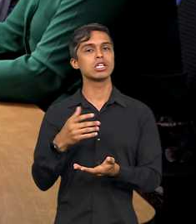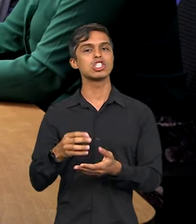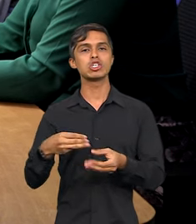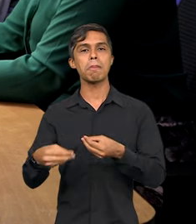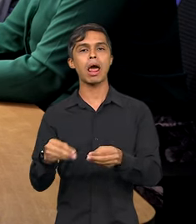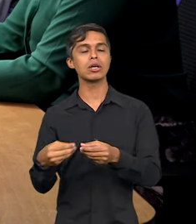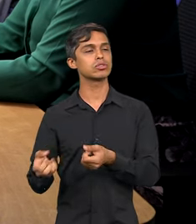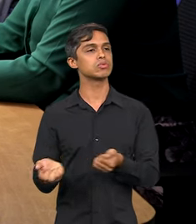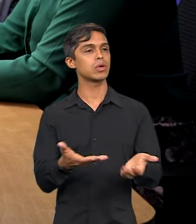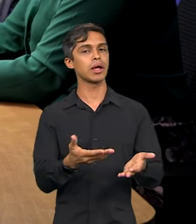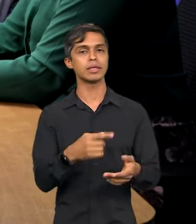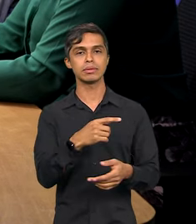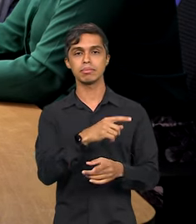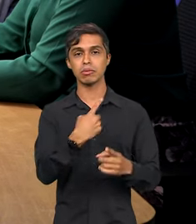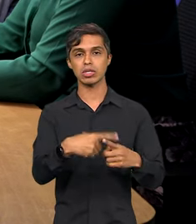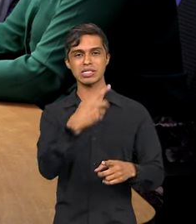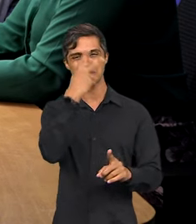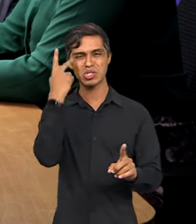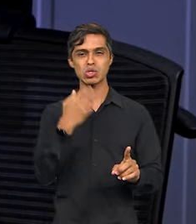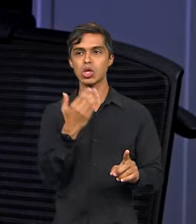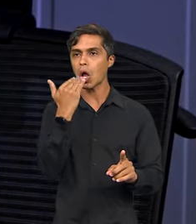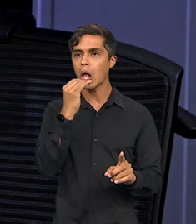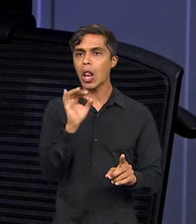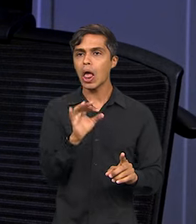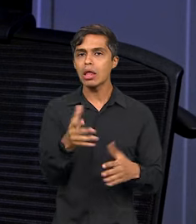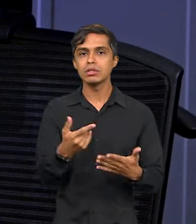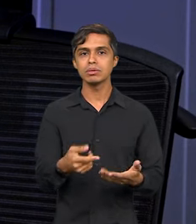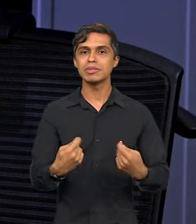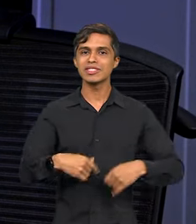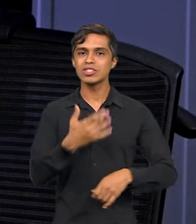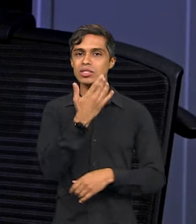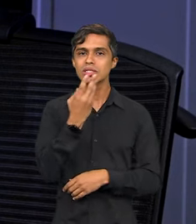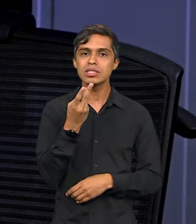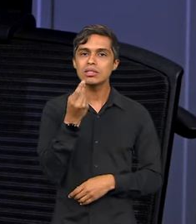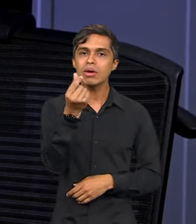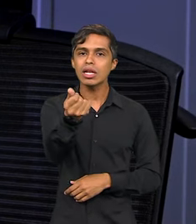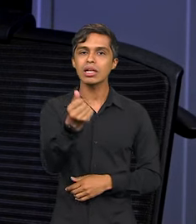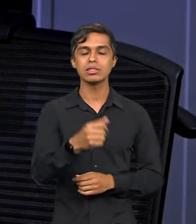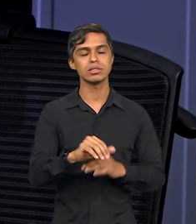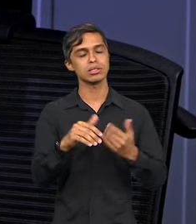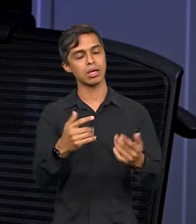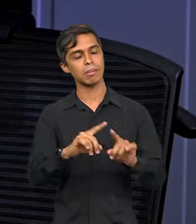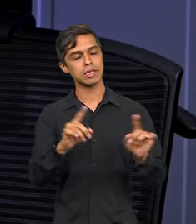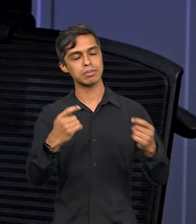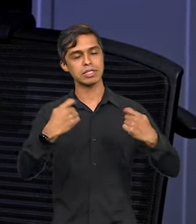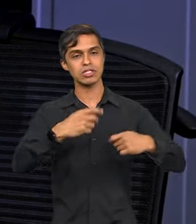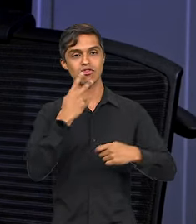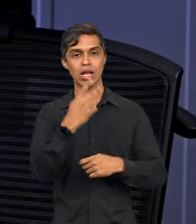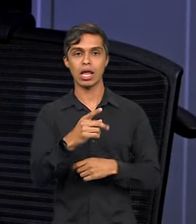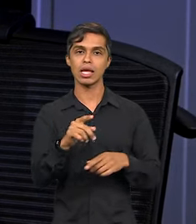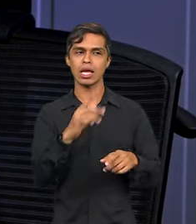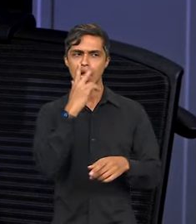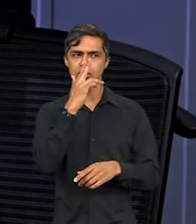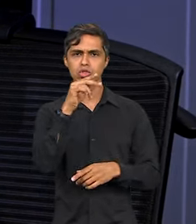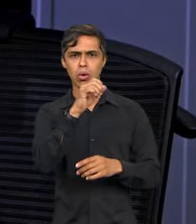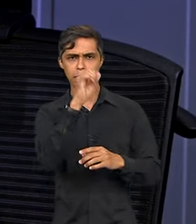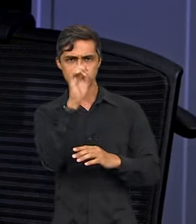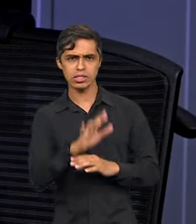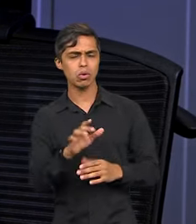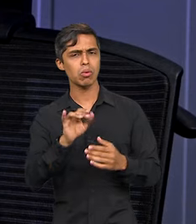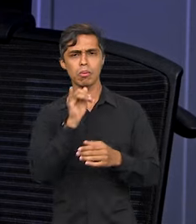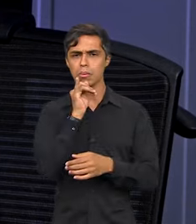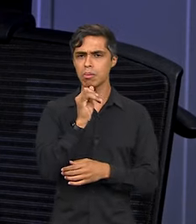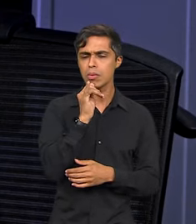estão né sem nada para comer mas o que o que é preciso eh dizer e acho que isso o Brasil é um grande